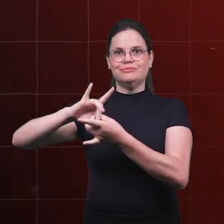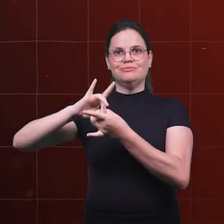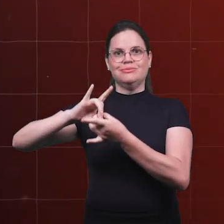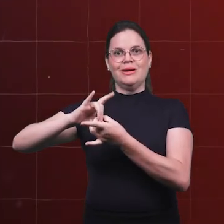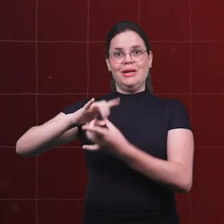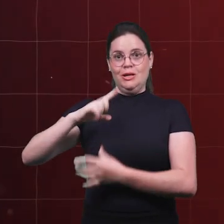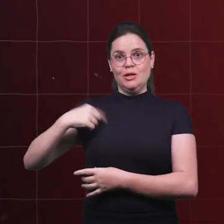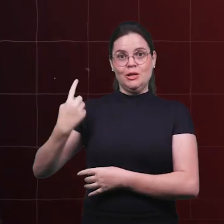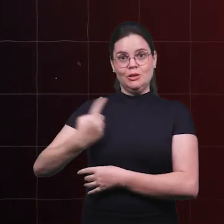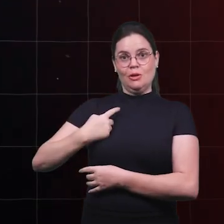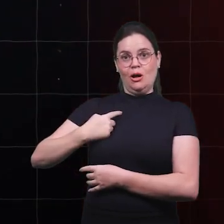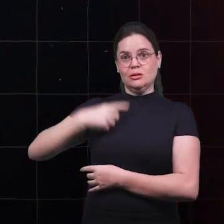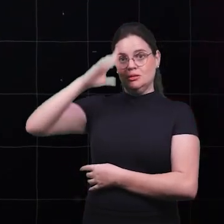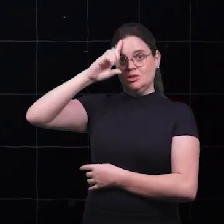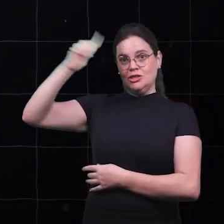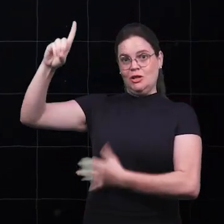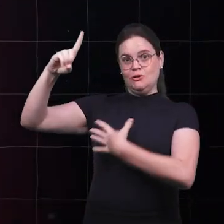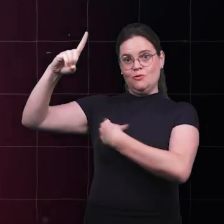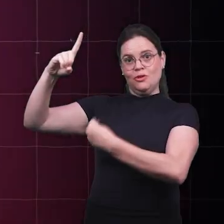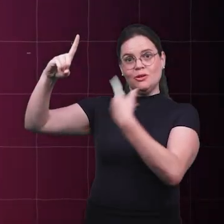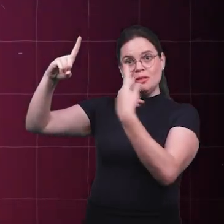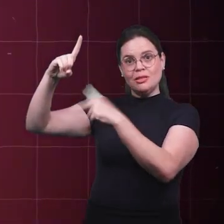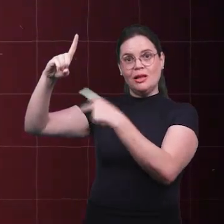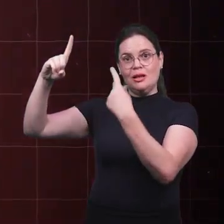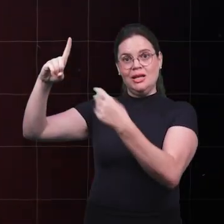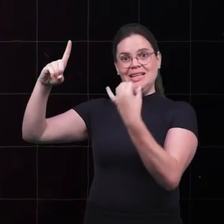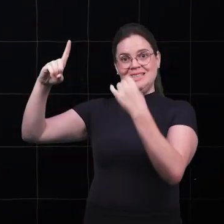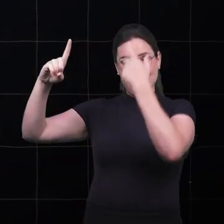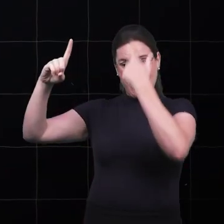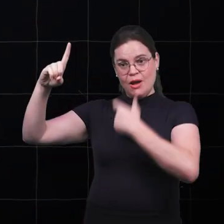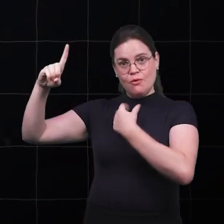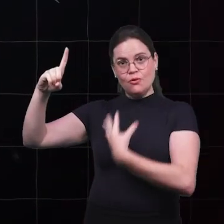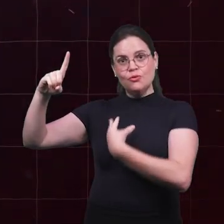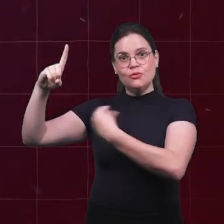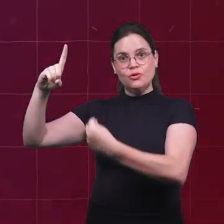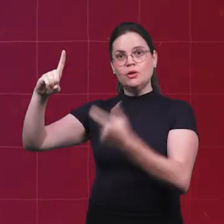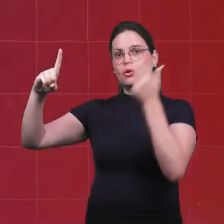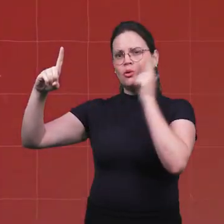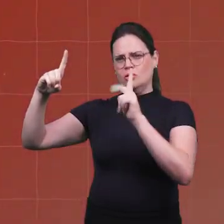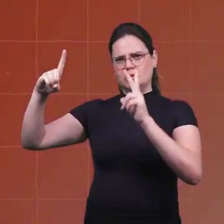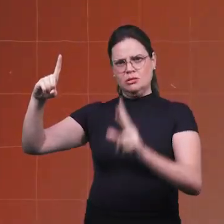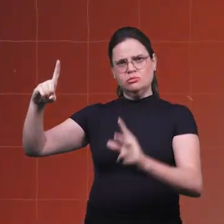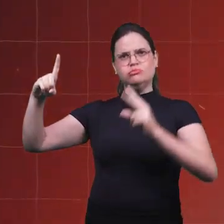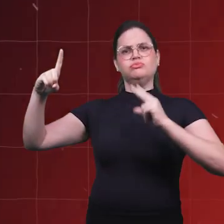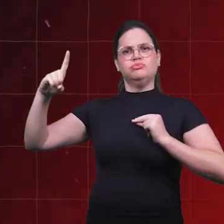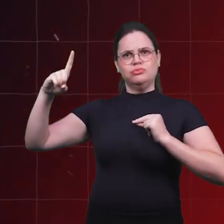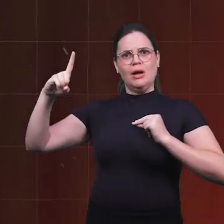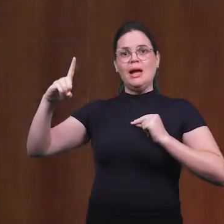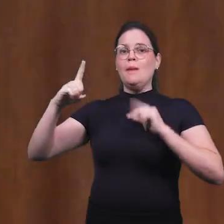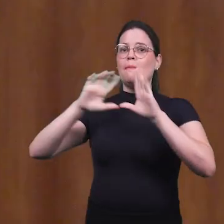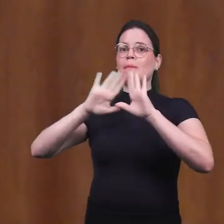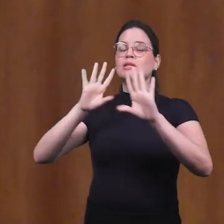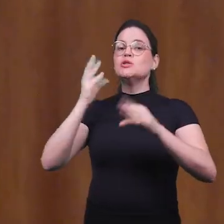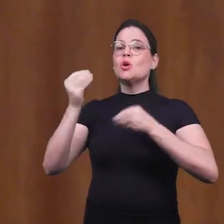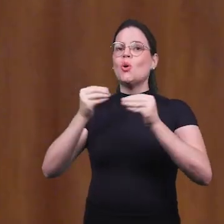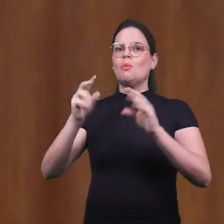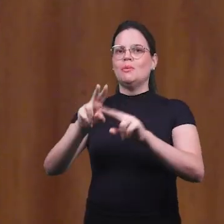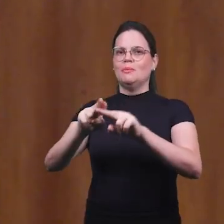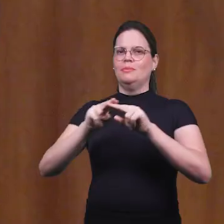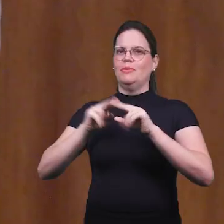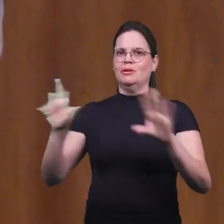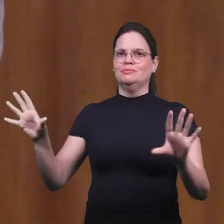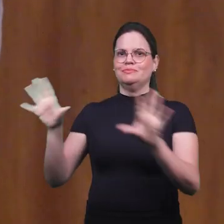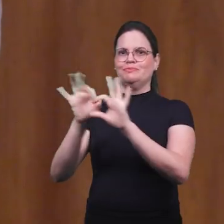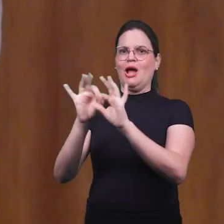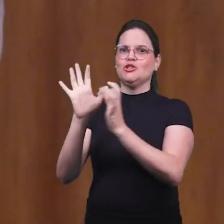de Deus. E se filhos, também herdeiros, herdeiros de Deus e co-herdeiros com Cristo. Então aqui a gente já vê